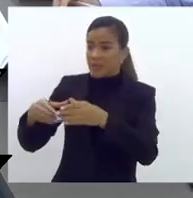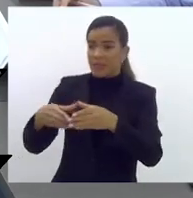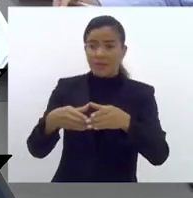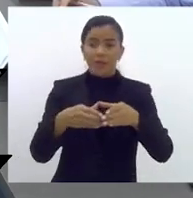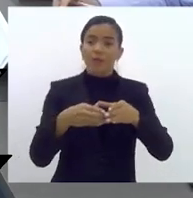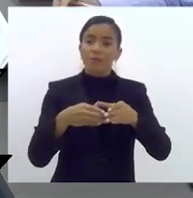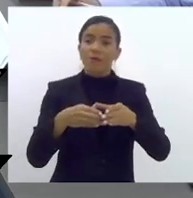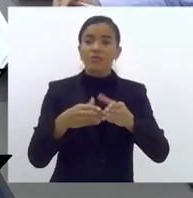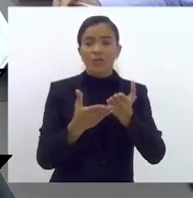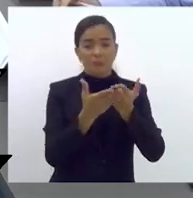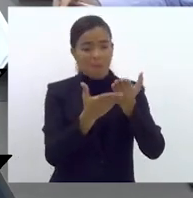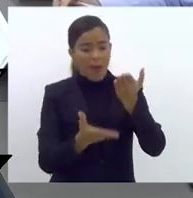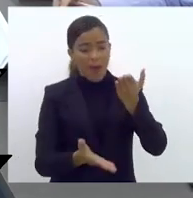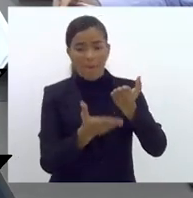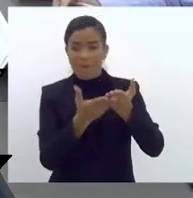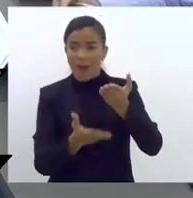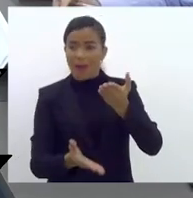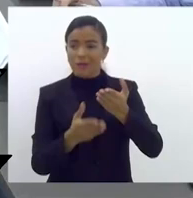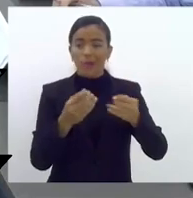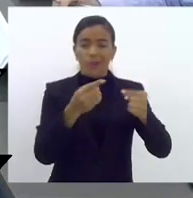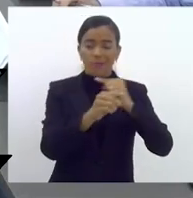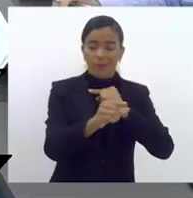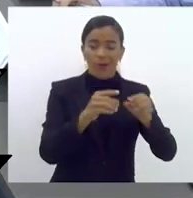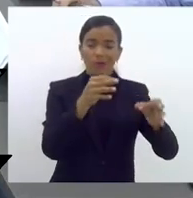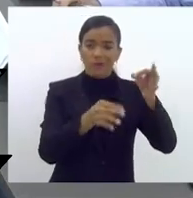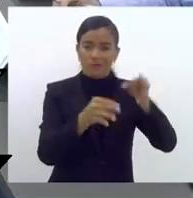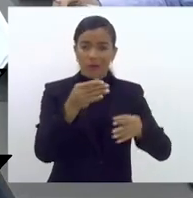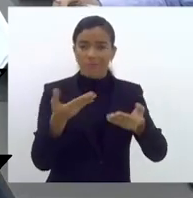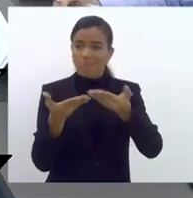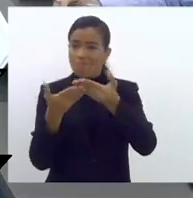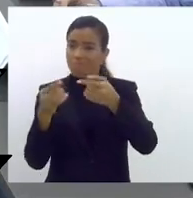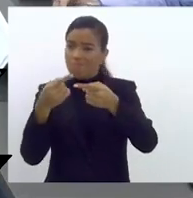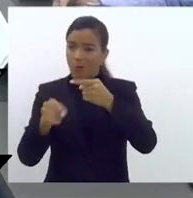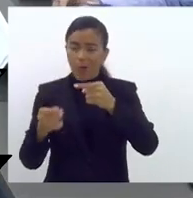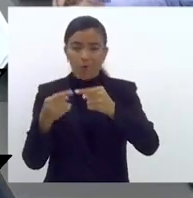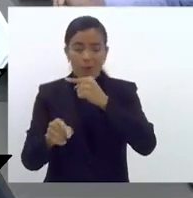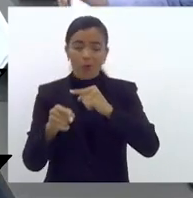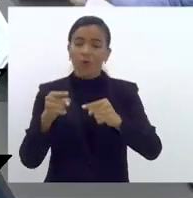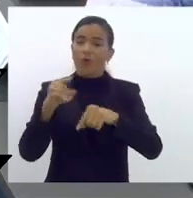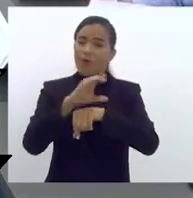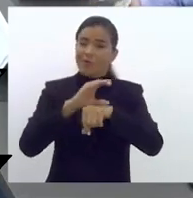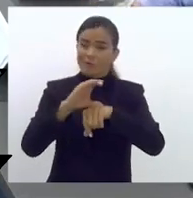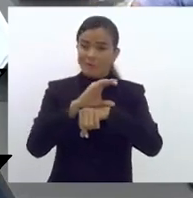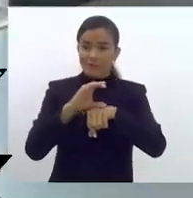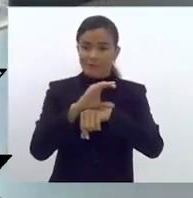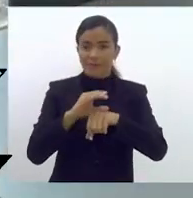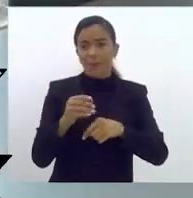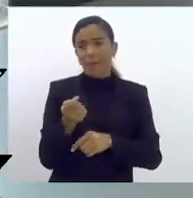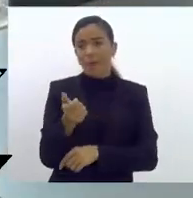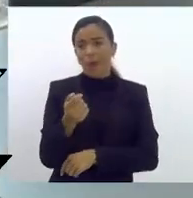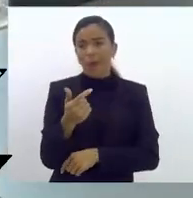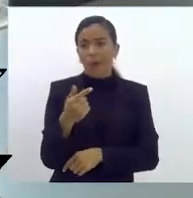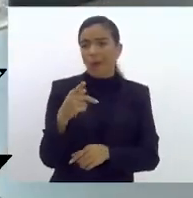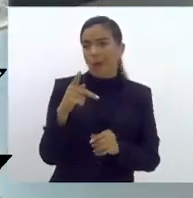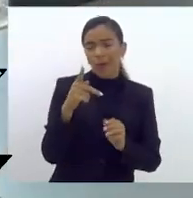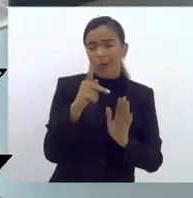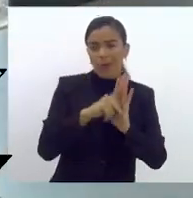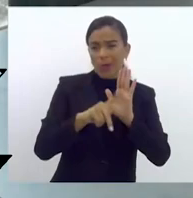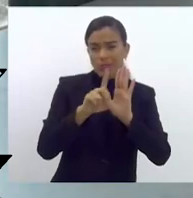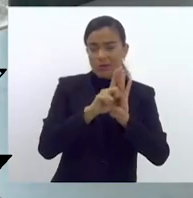volte o bloco de inconstitucionalidade e injusticidade ilegalidade que são apenas poucos projetos Aqui é do